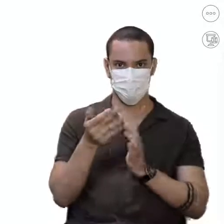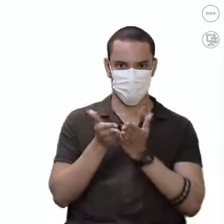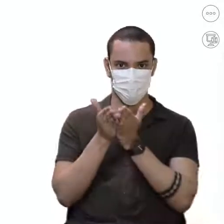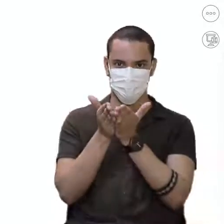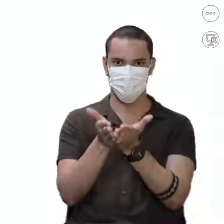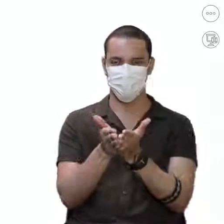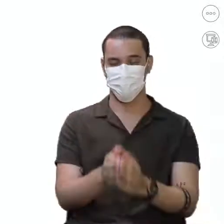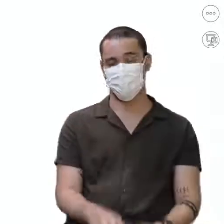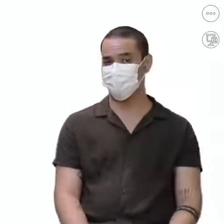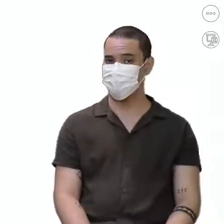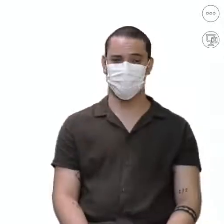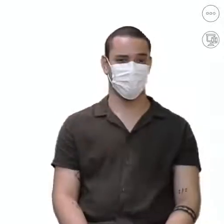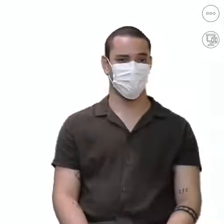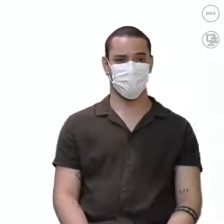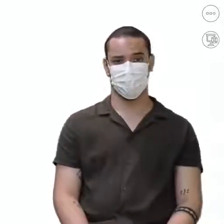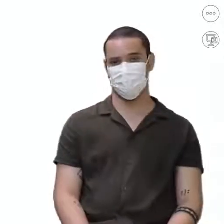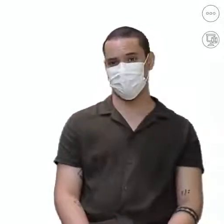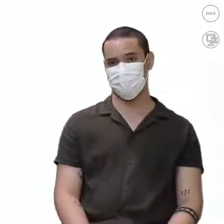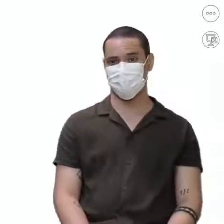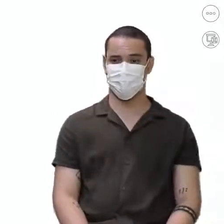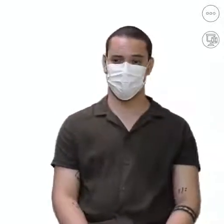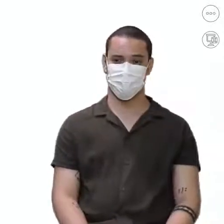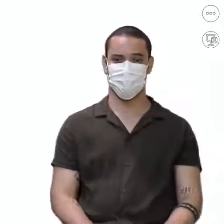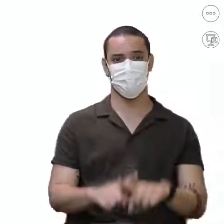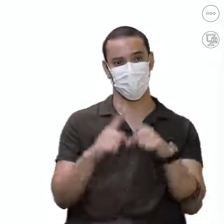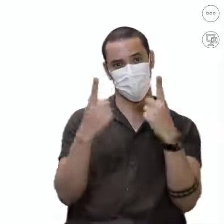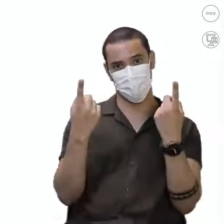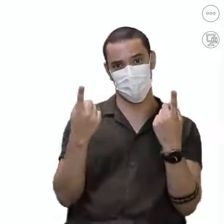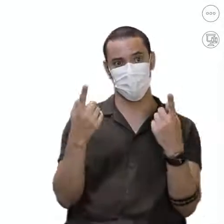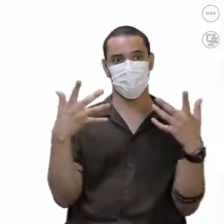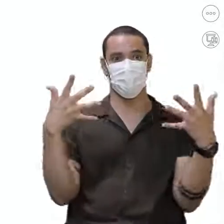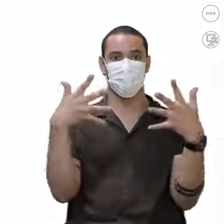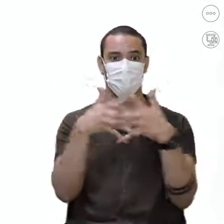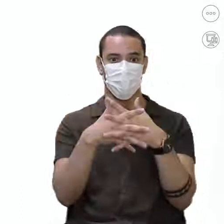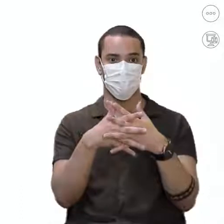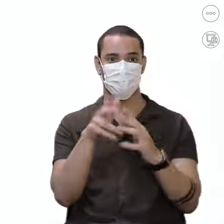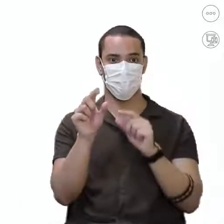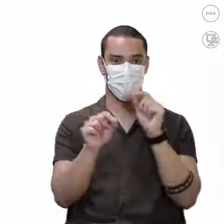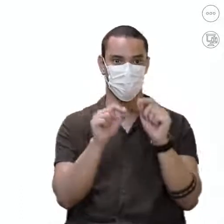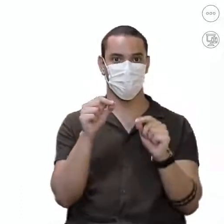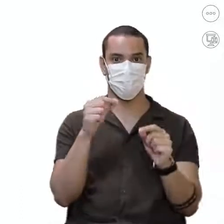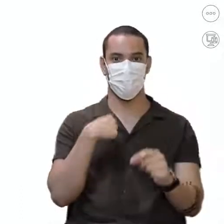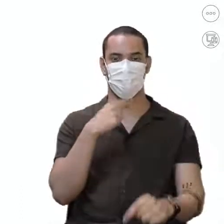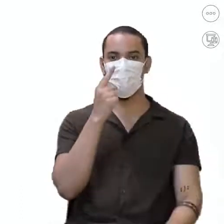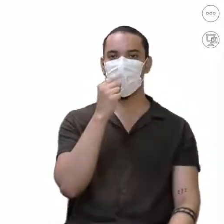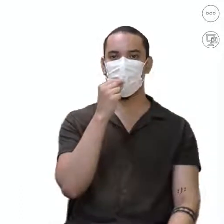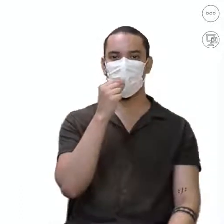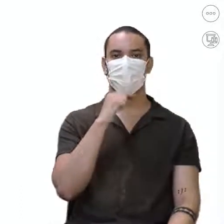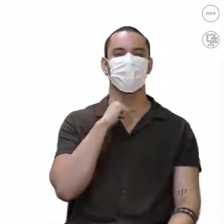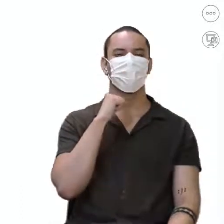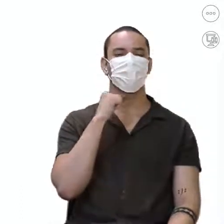navegação. Aí confunde, porque a gente vê... Só um minutinho, o teacher vai beber um pouco de água.